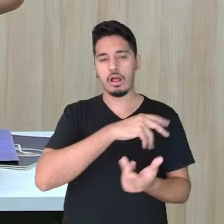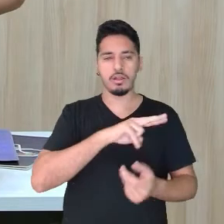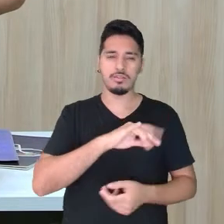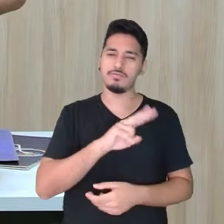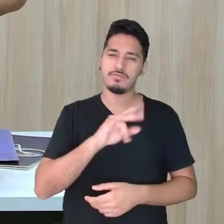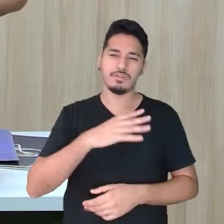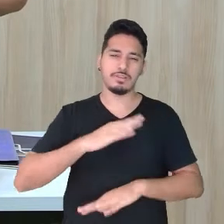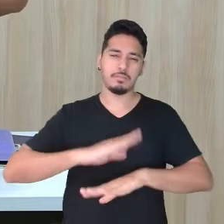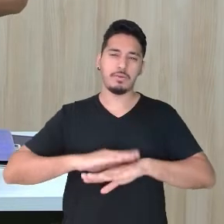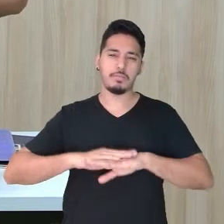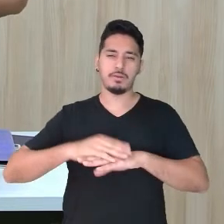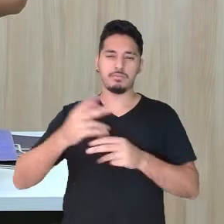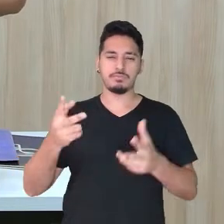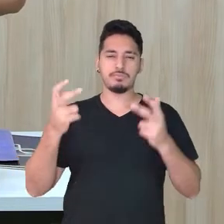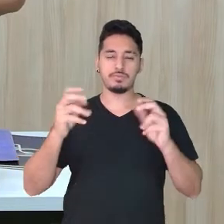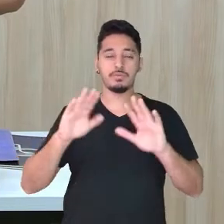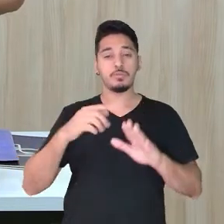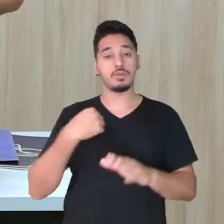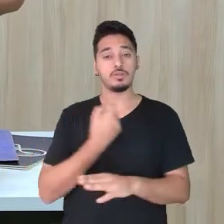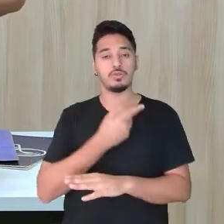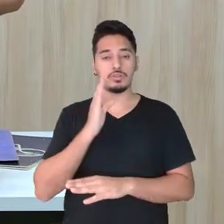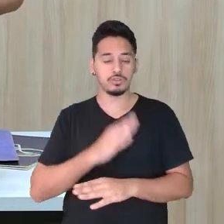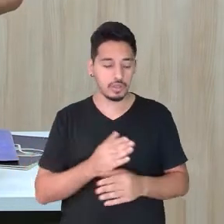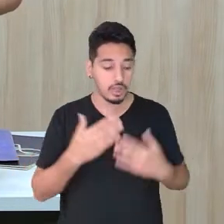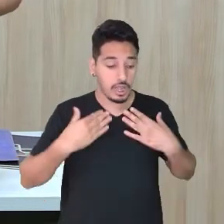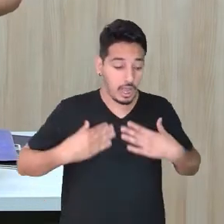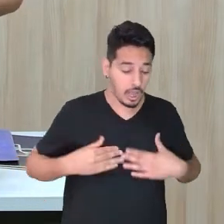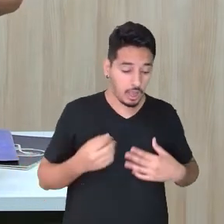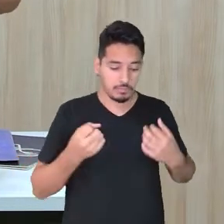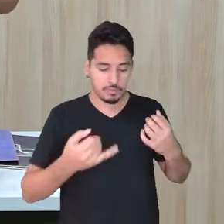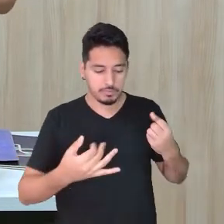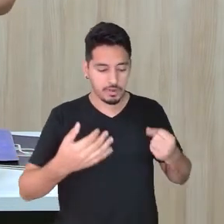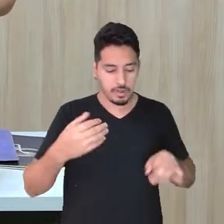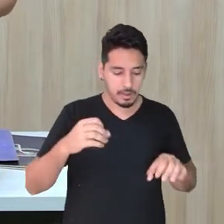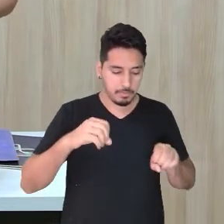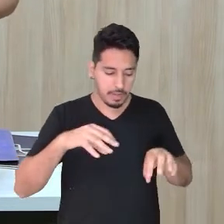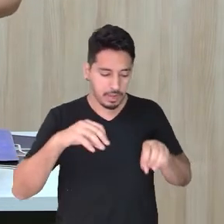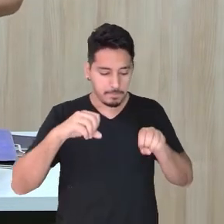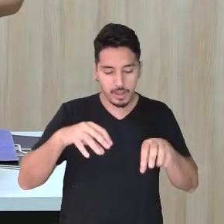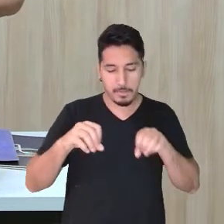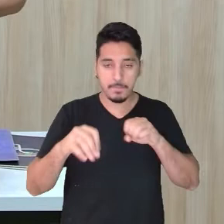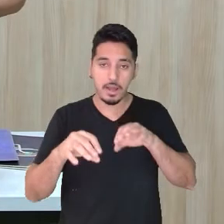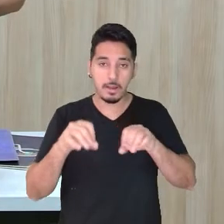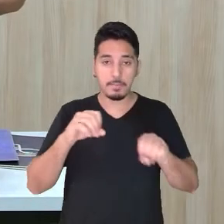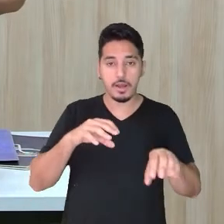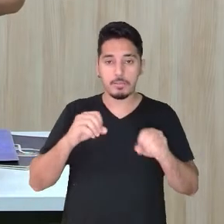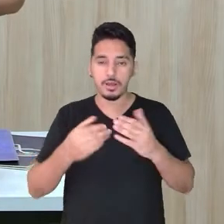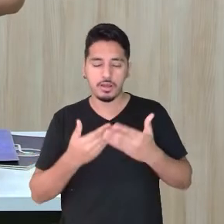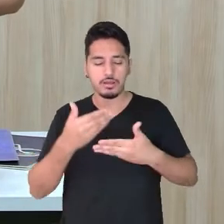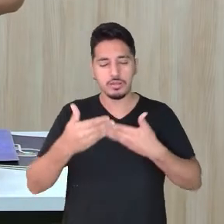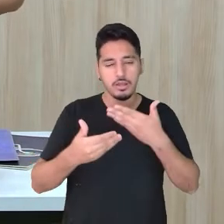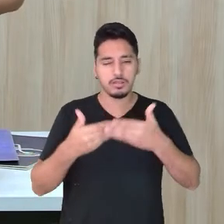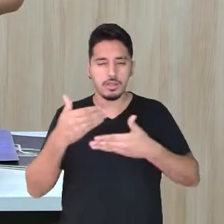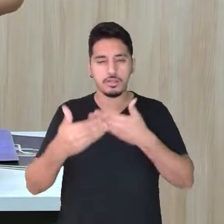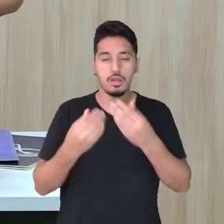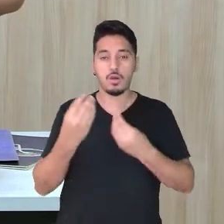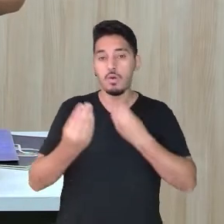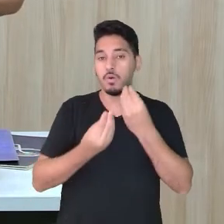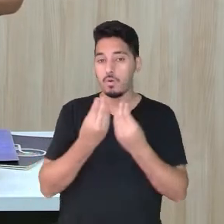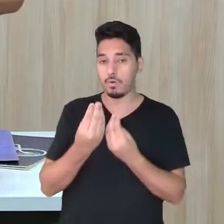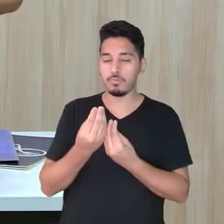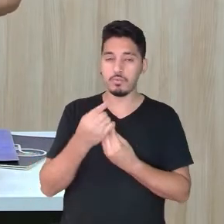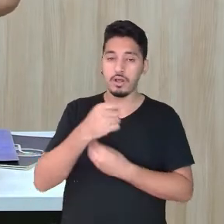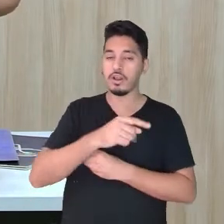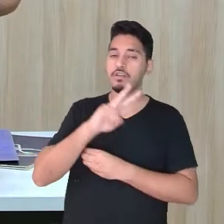percepção, não é? Mas a gente já passando, ensinando, mostrando a ela o passo a passo, como fazer,